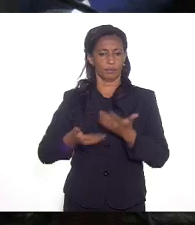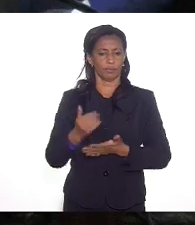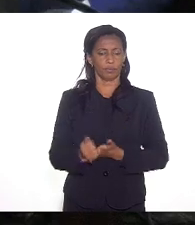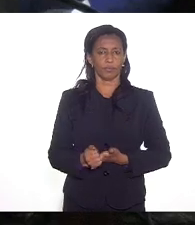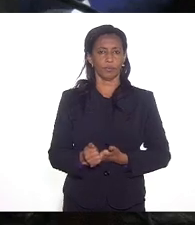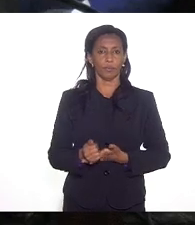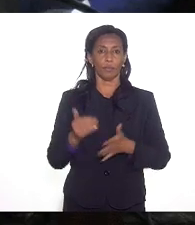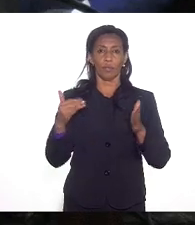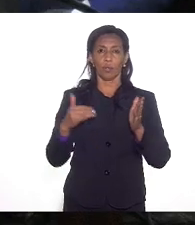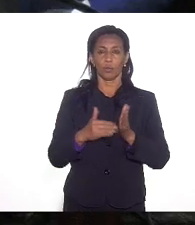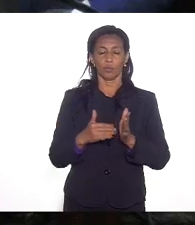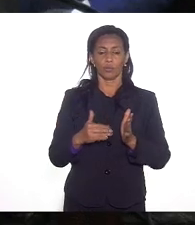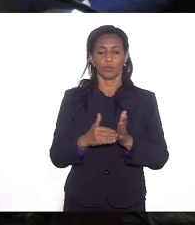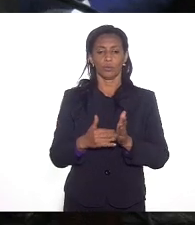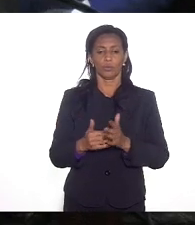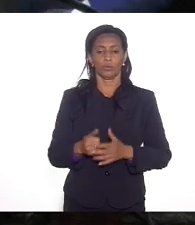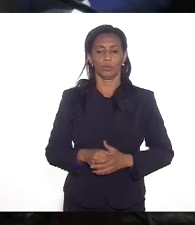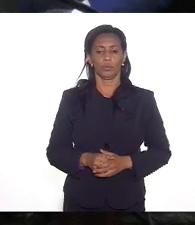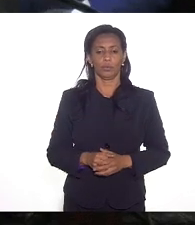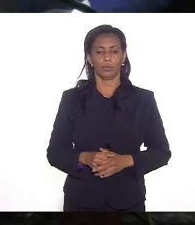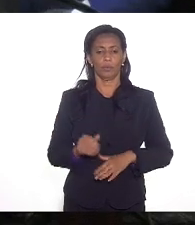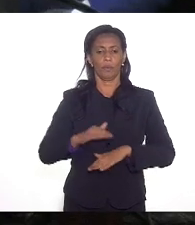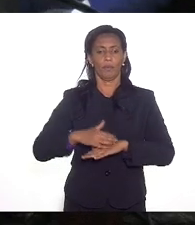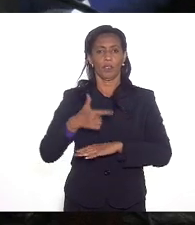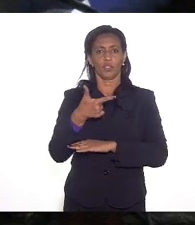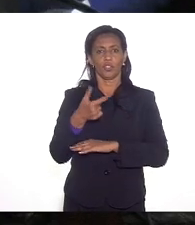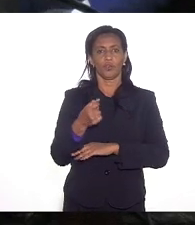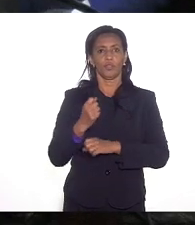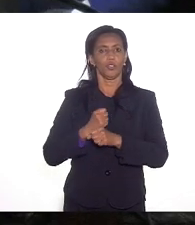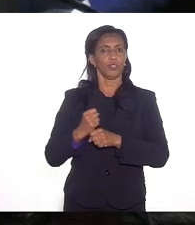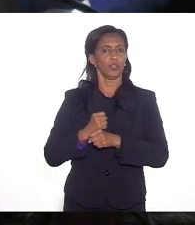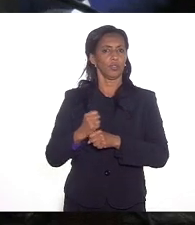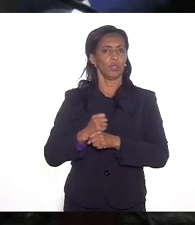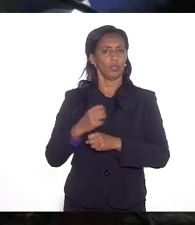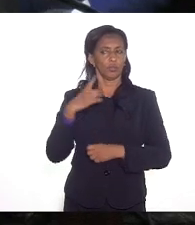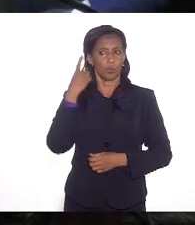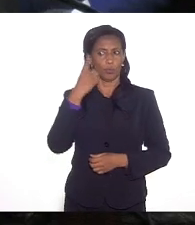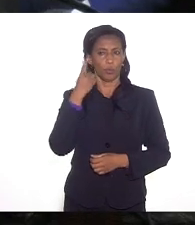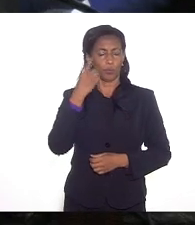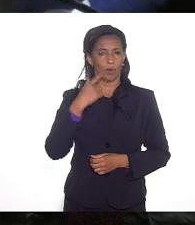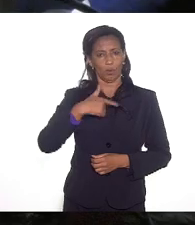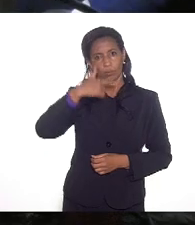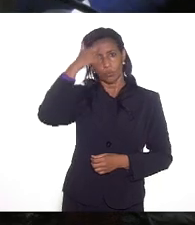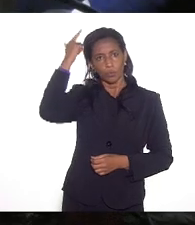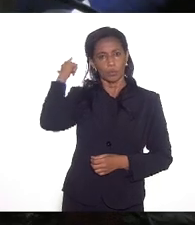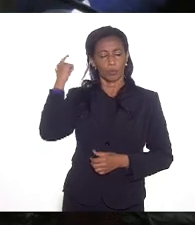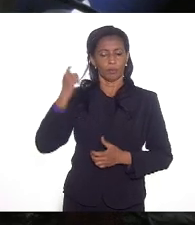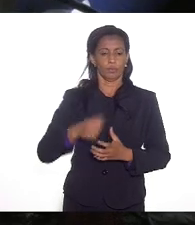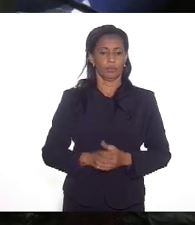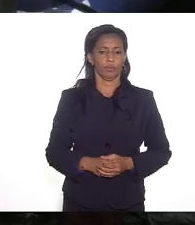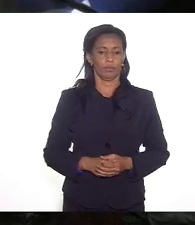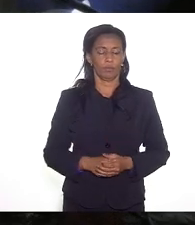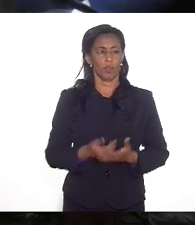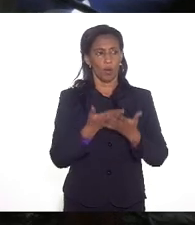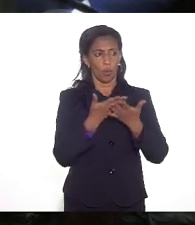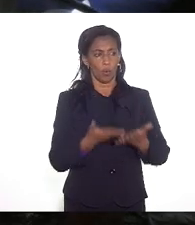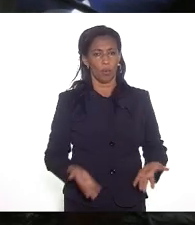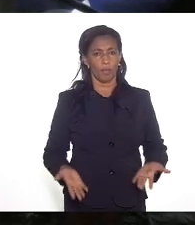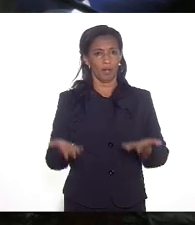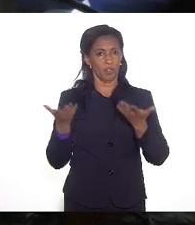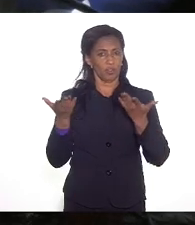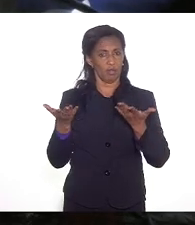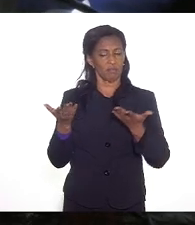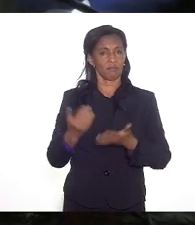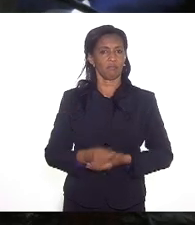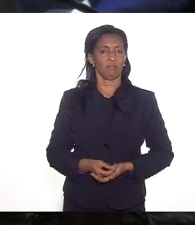dos últimos mais de 20 anos como Deputado Deputado Luiz Paulo homenagem essa